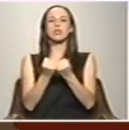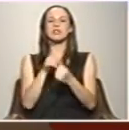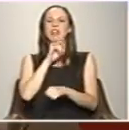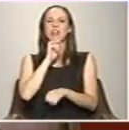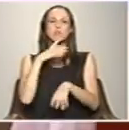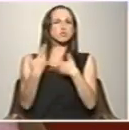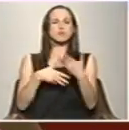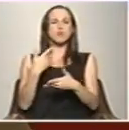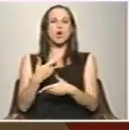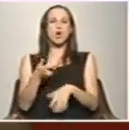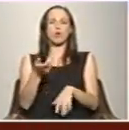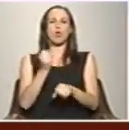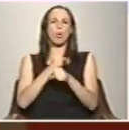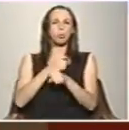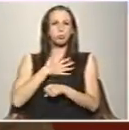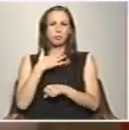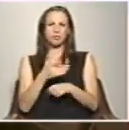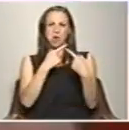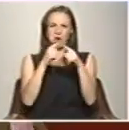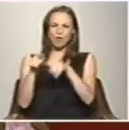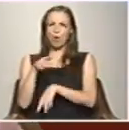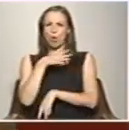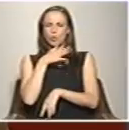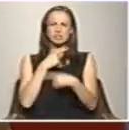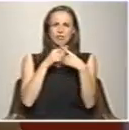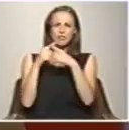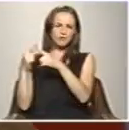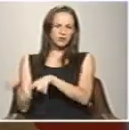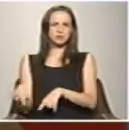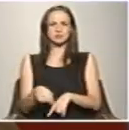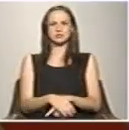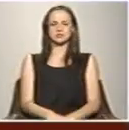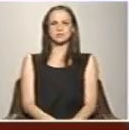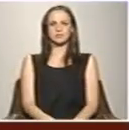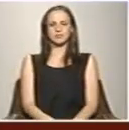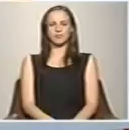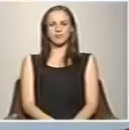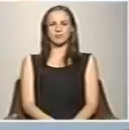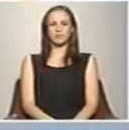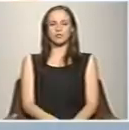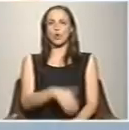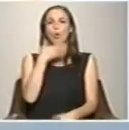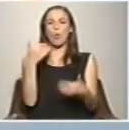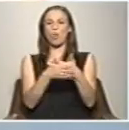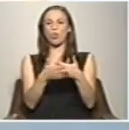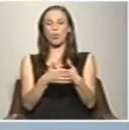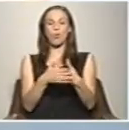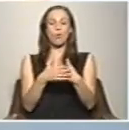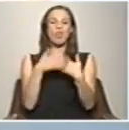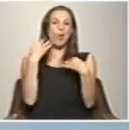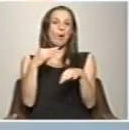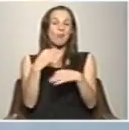Temos pessoas com outras confissões, com outras cores, com outras maneiras de ser. Aquele idoso tradicional que está na